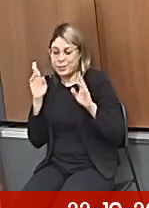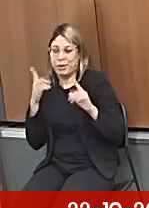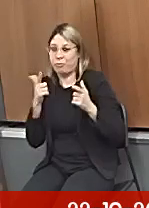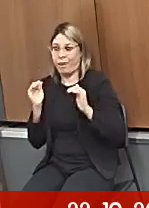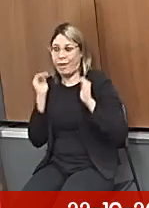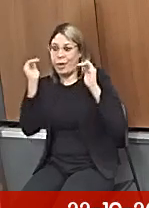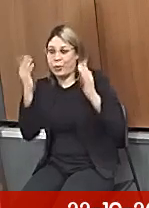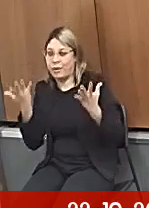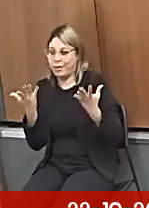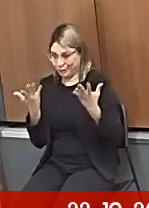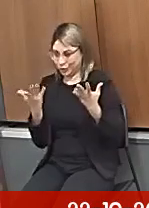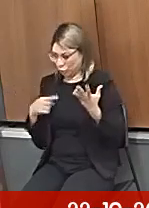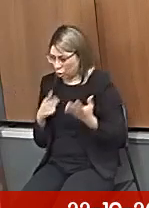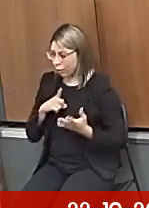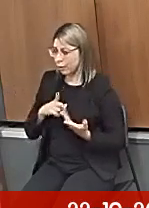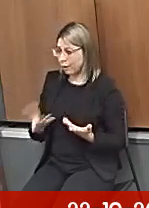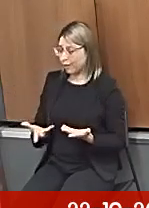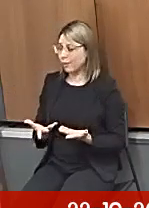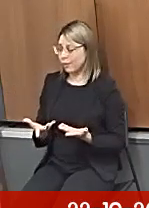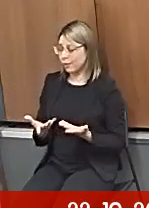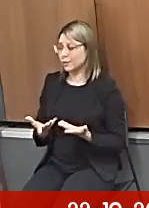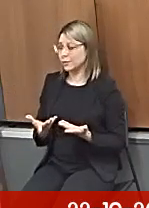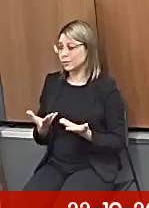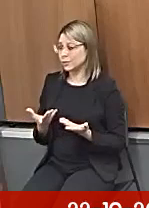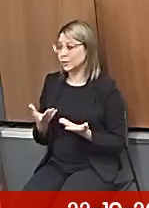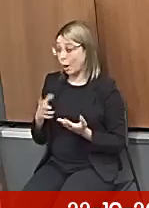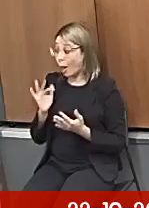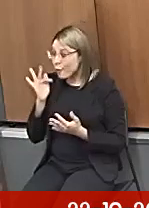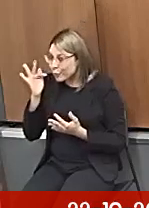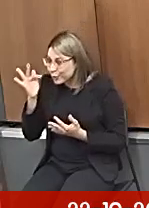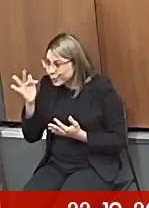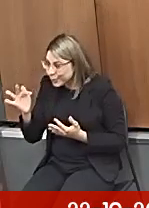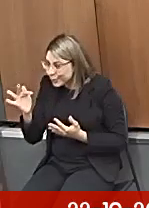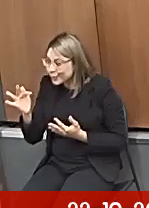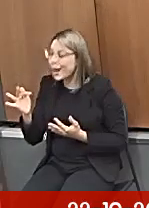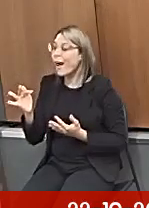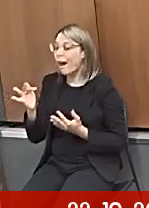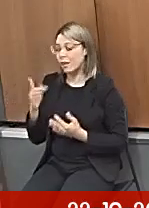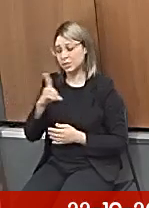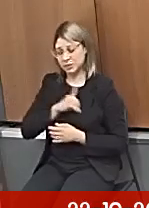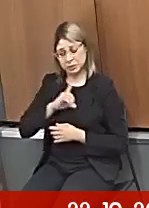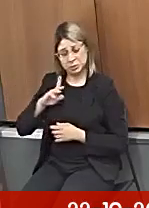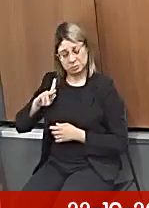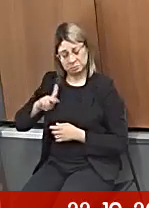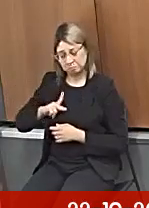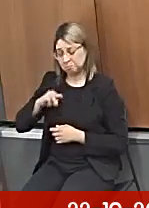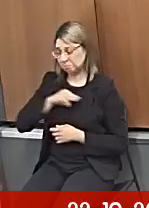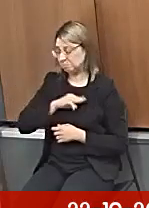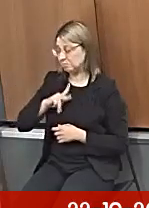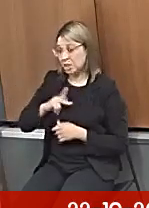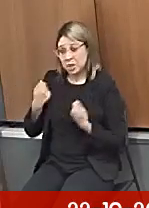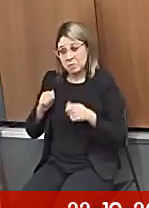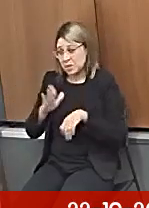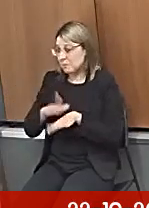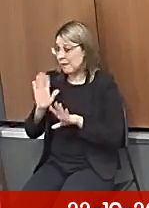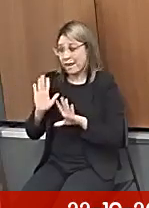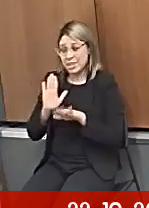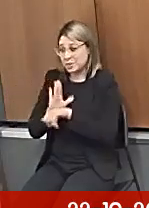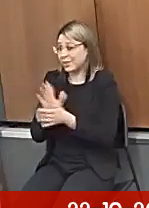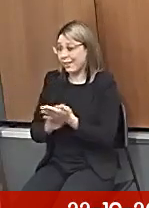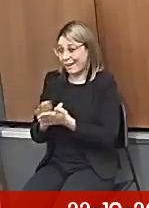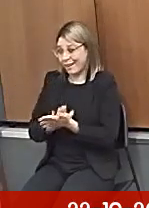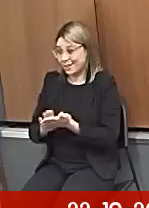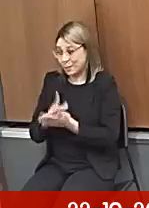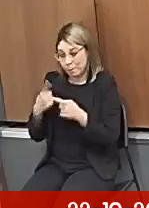gente possa chegar, Kátia, em que nem precise mais de Defensoria ou Ministério Público nesse papel. Talvez de acompanhamento, mas não mais